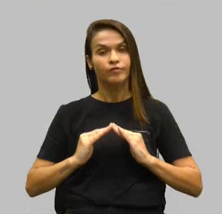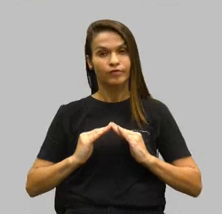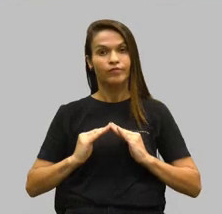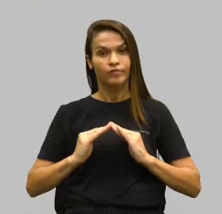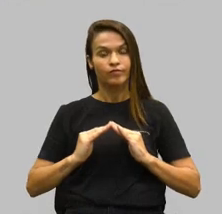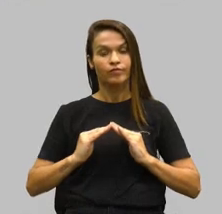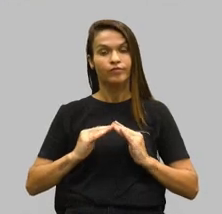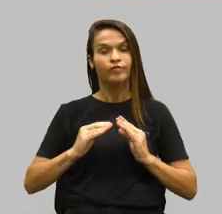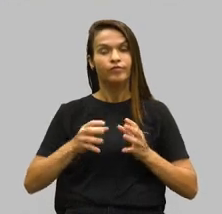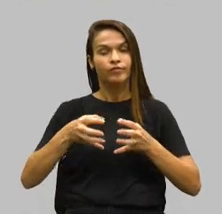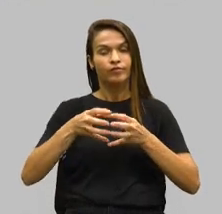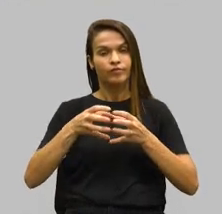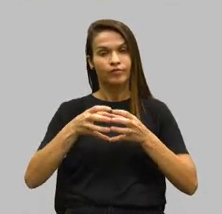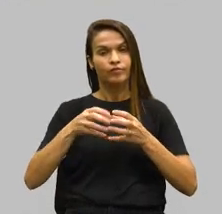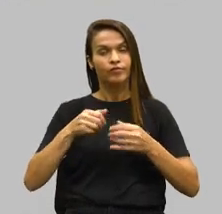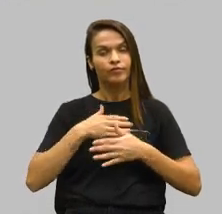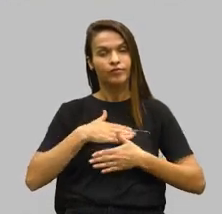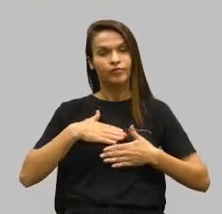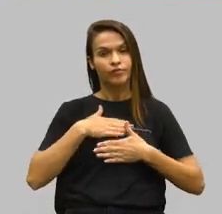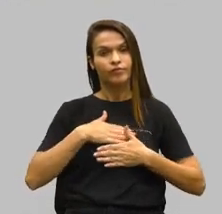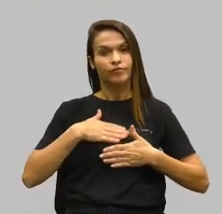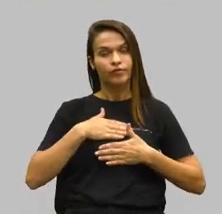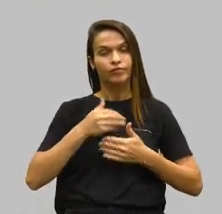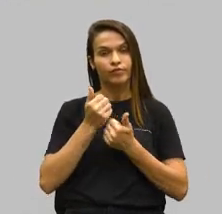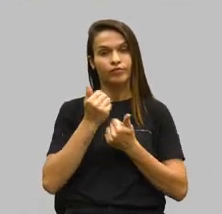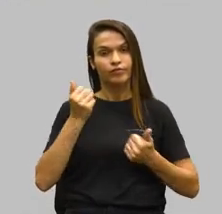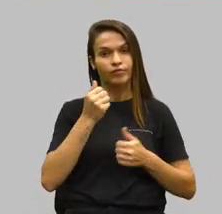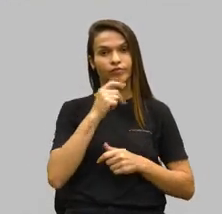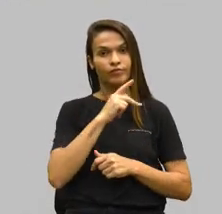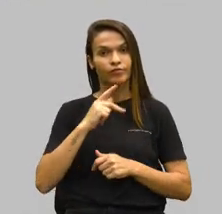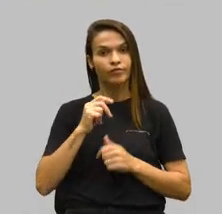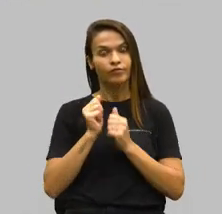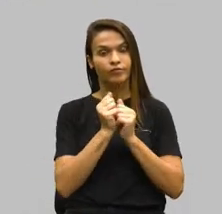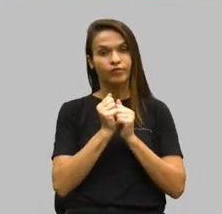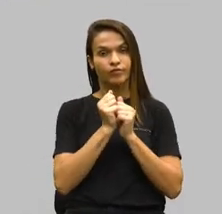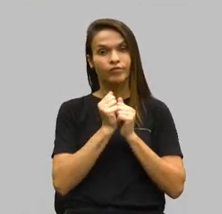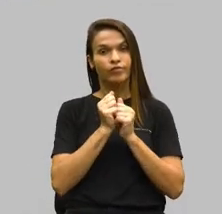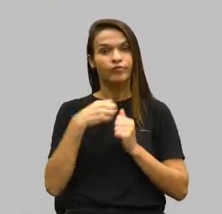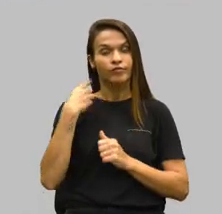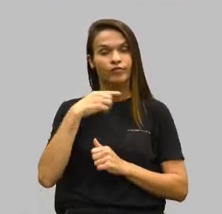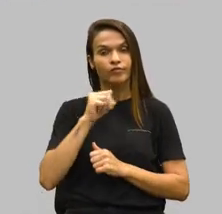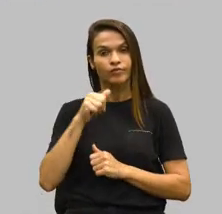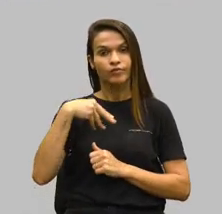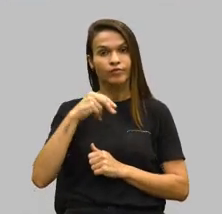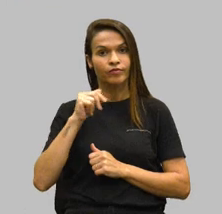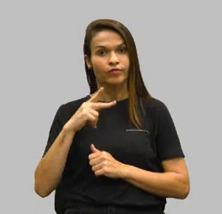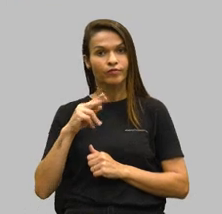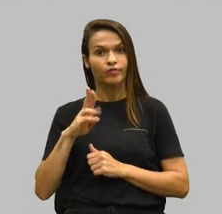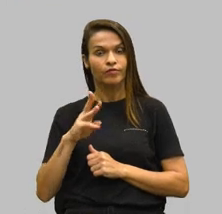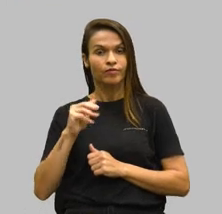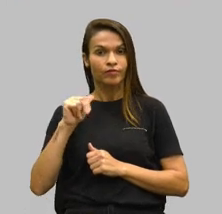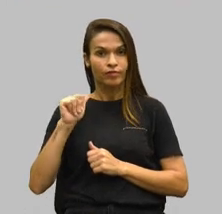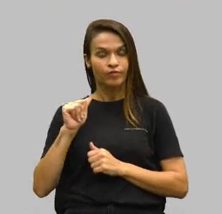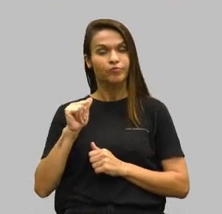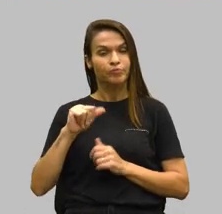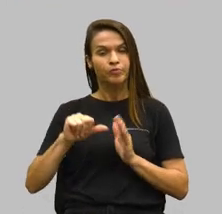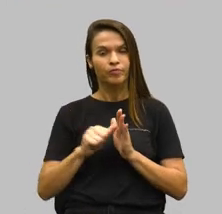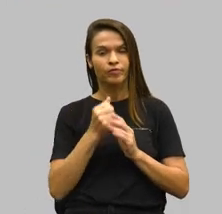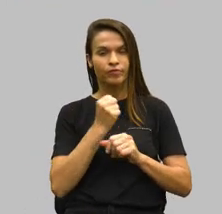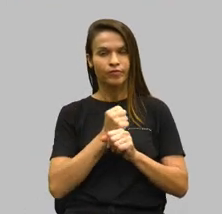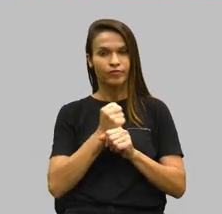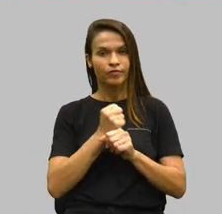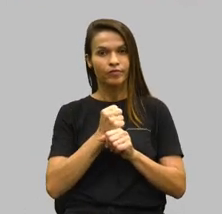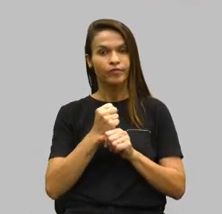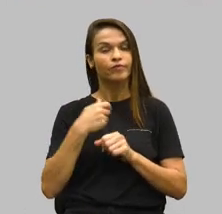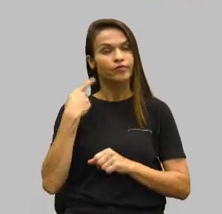esta comissão onde eu tive o prazer de ser vice-presidente juntamente com a deputada Ana Paula Siqueira logo no meu primeiro ano como